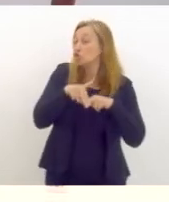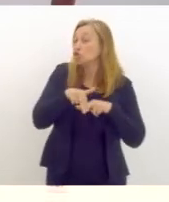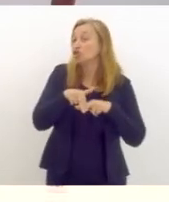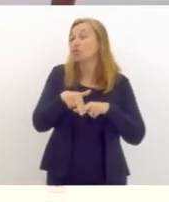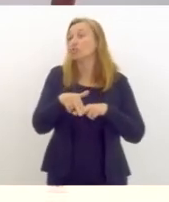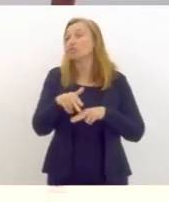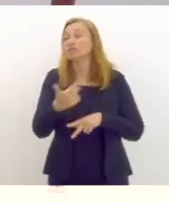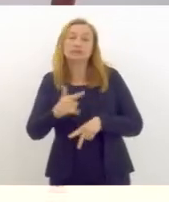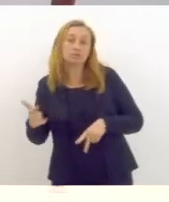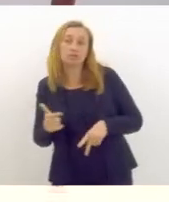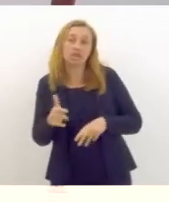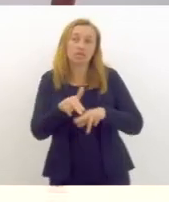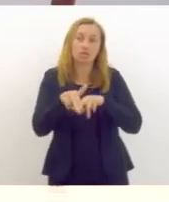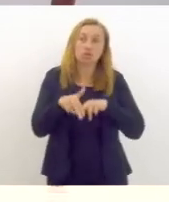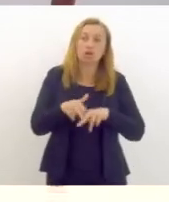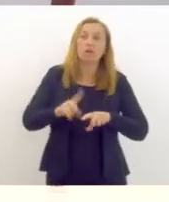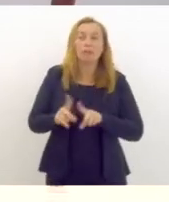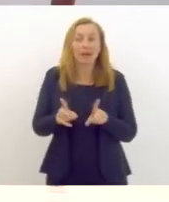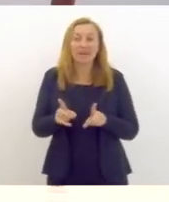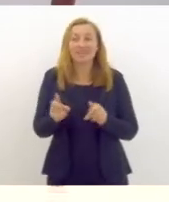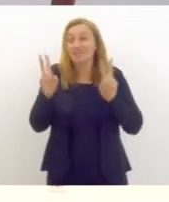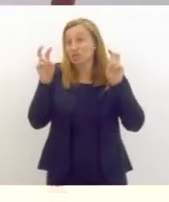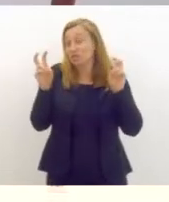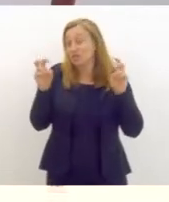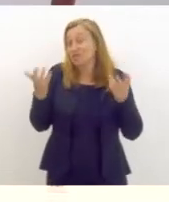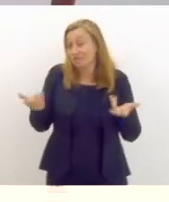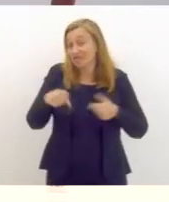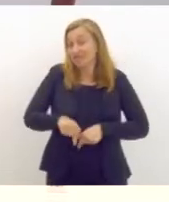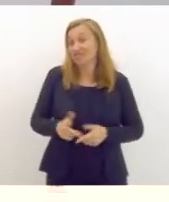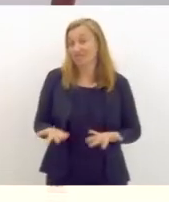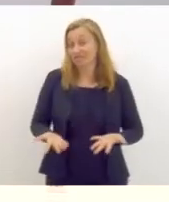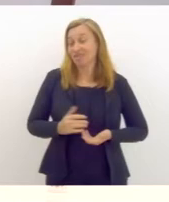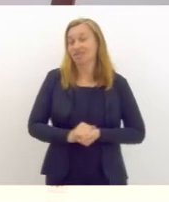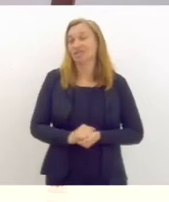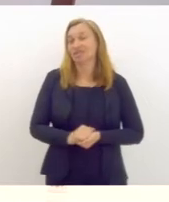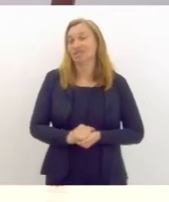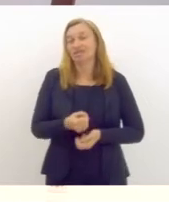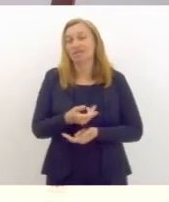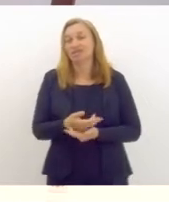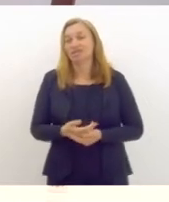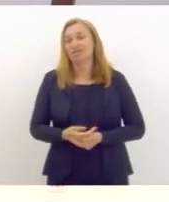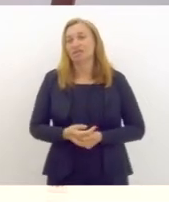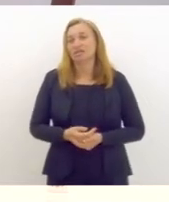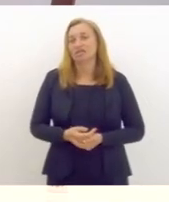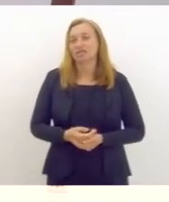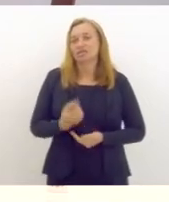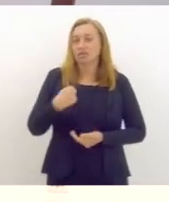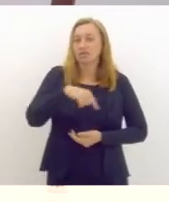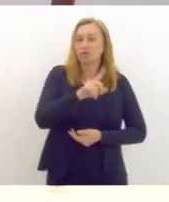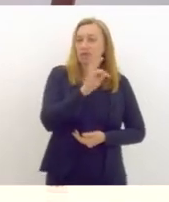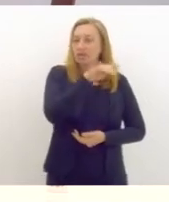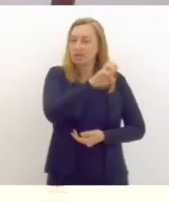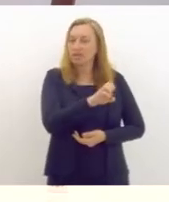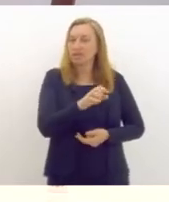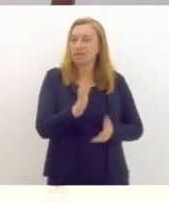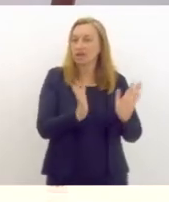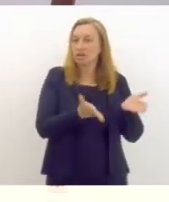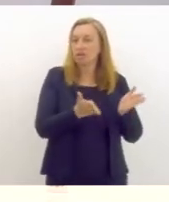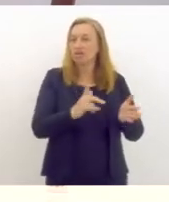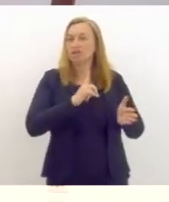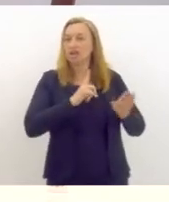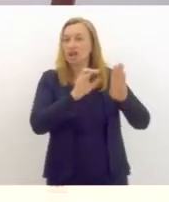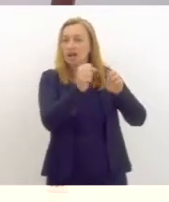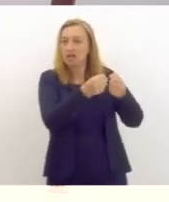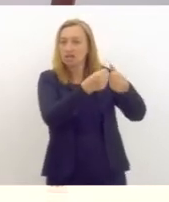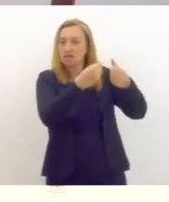se não tem argumento mas a situação fatica todo mundo é conhecedor aqui a gente já debater isso inúmeras vezes se for no meu gabinete agora tem lá no armário